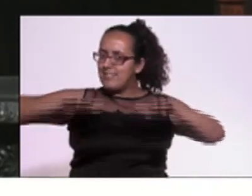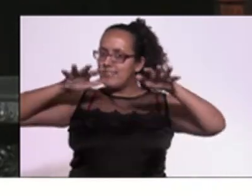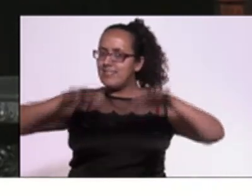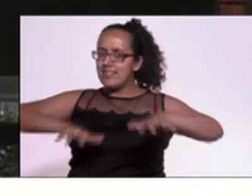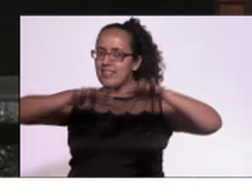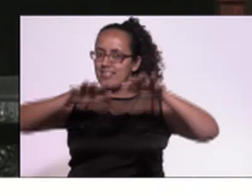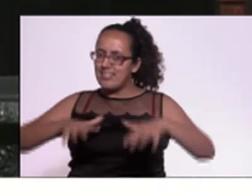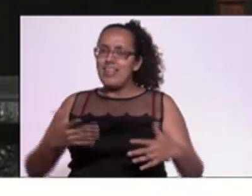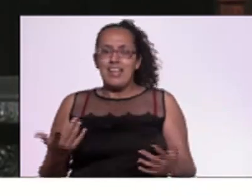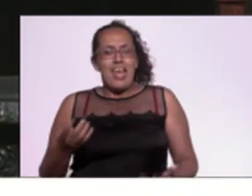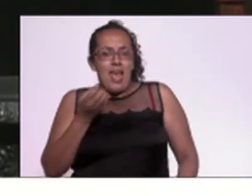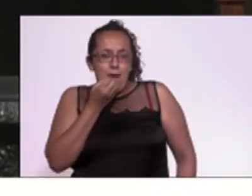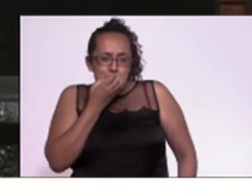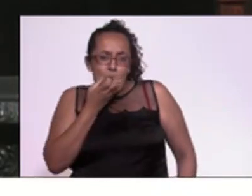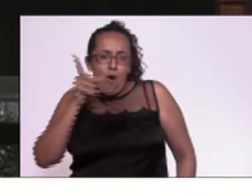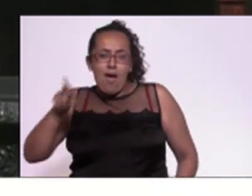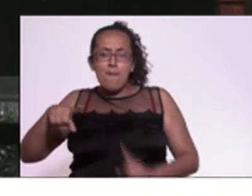também